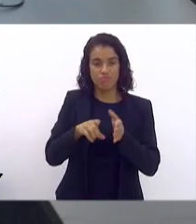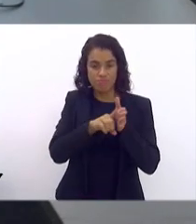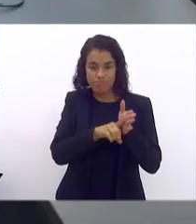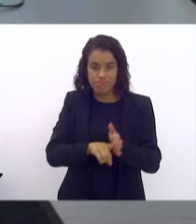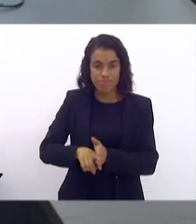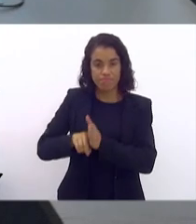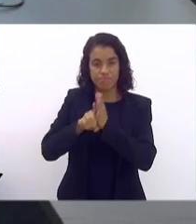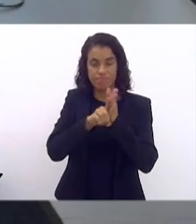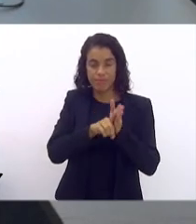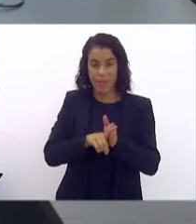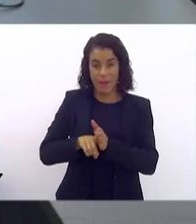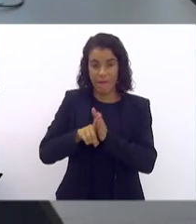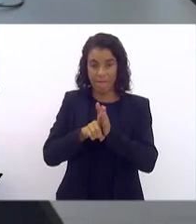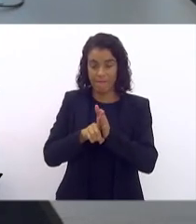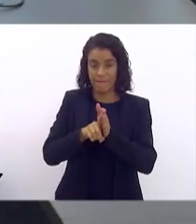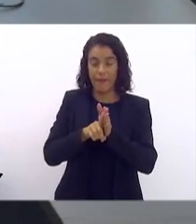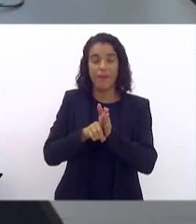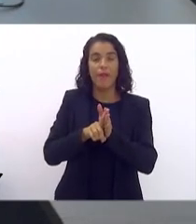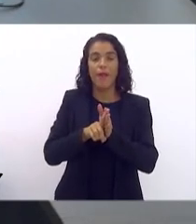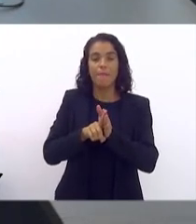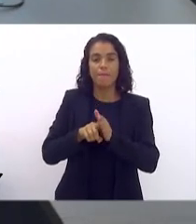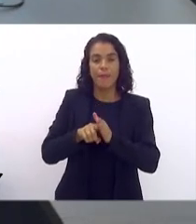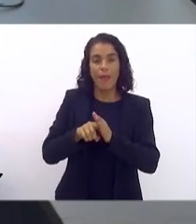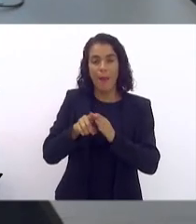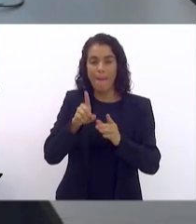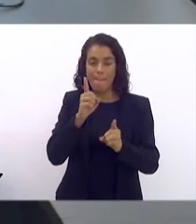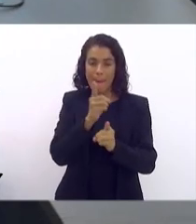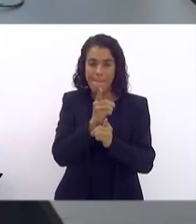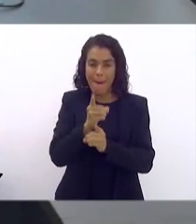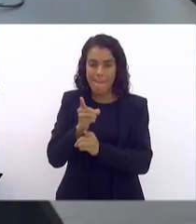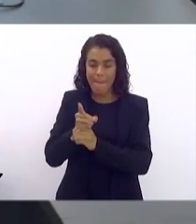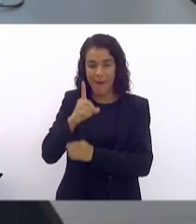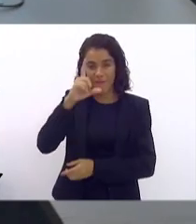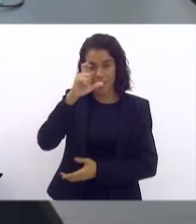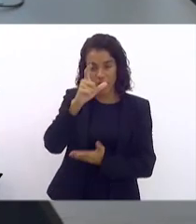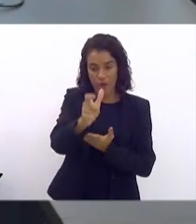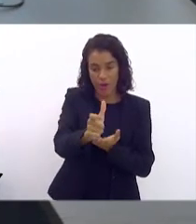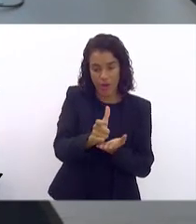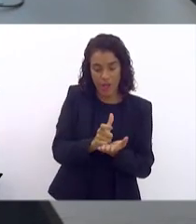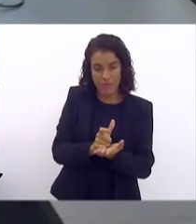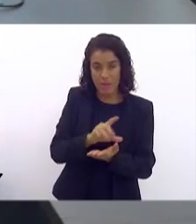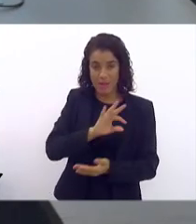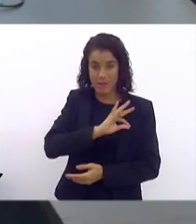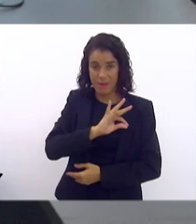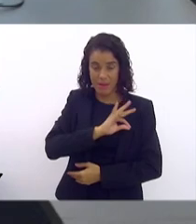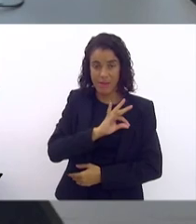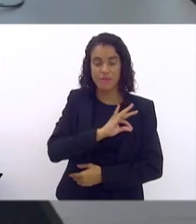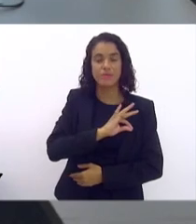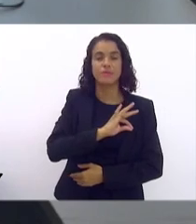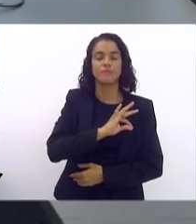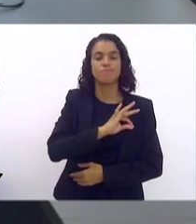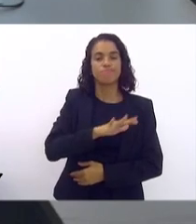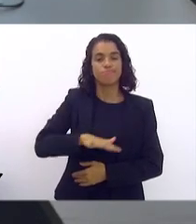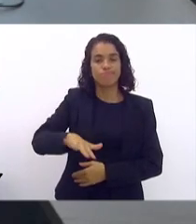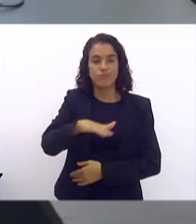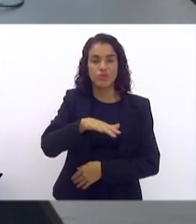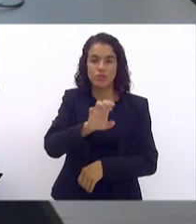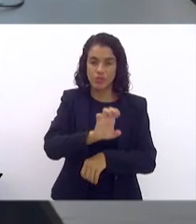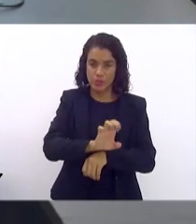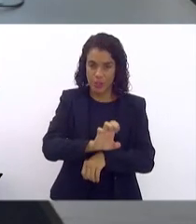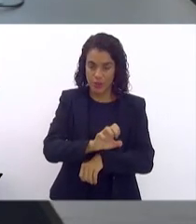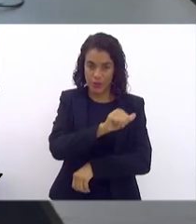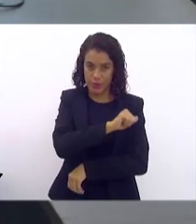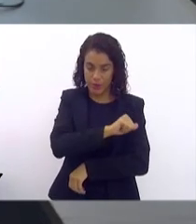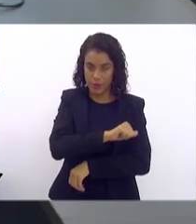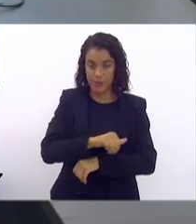destinada a investigar a prática de reconhecimento fotográfico realizado nas delegacias de polícia no âmbito do Estado do Rio de